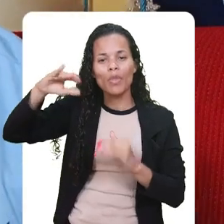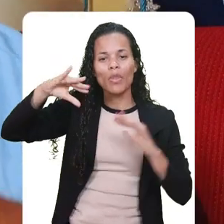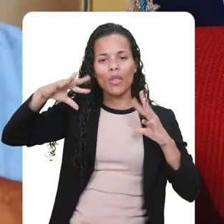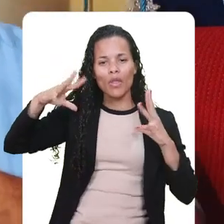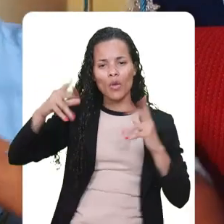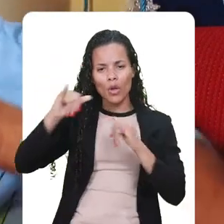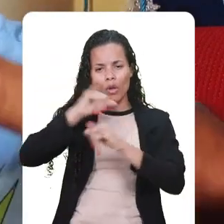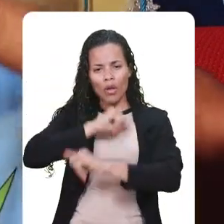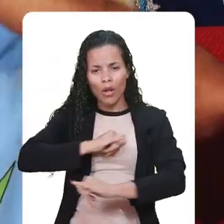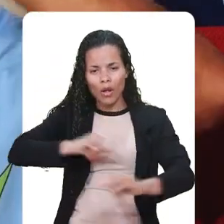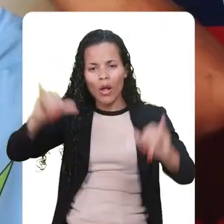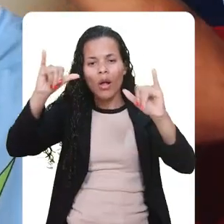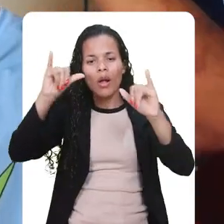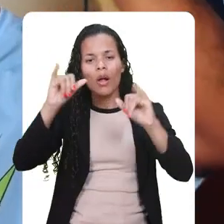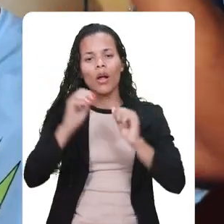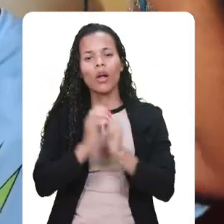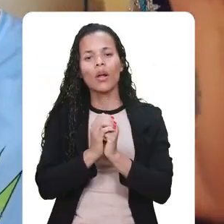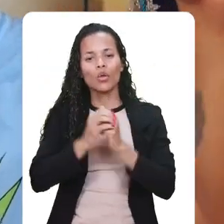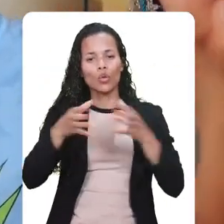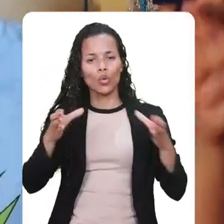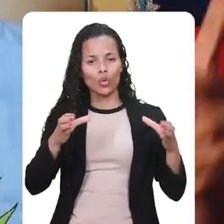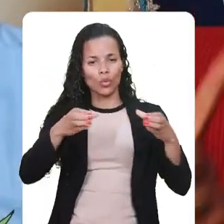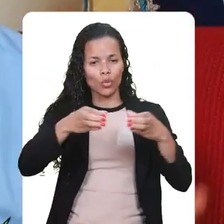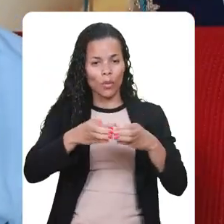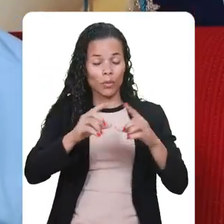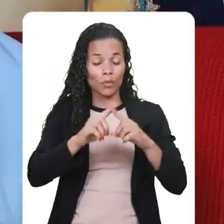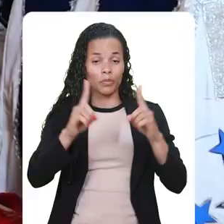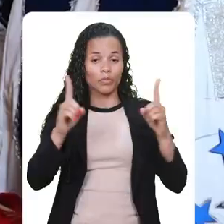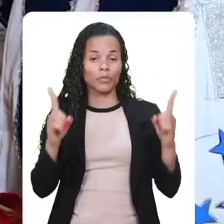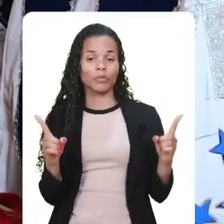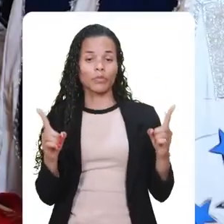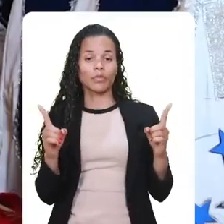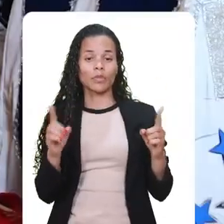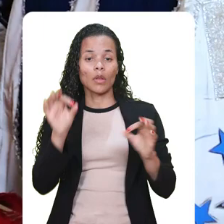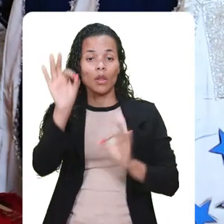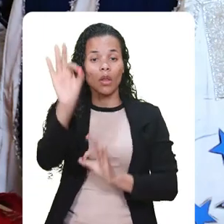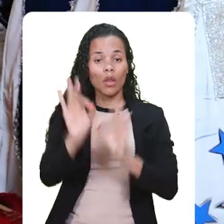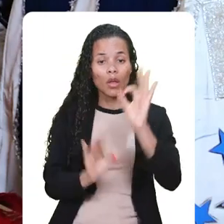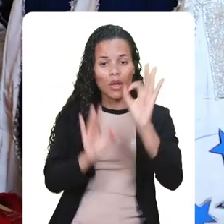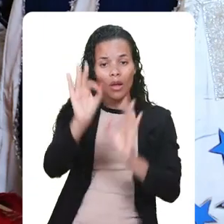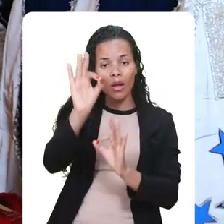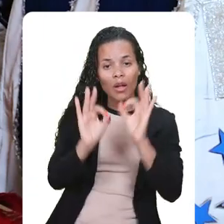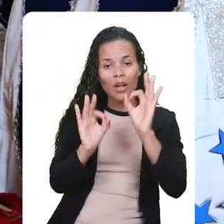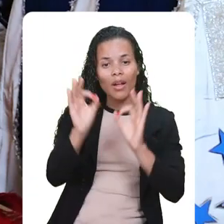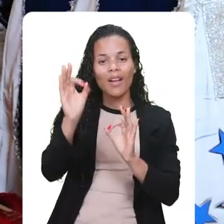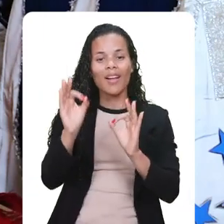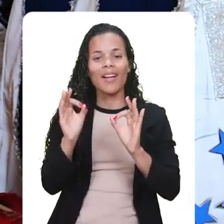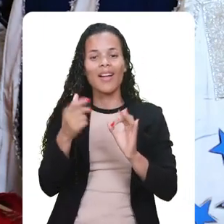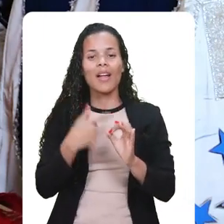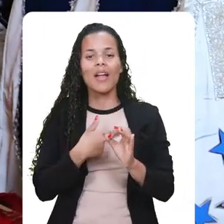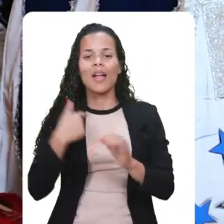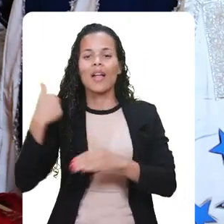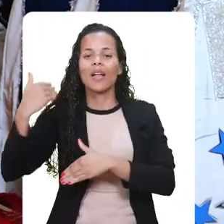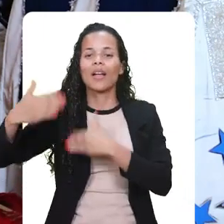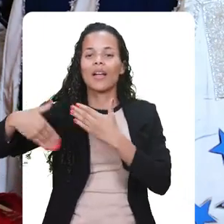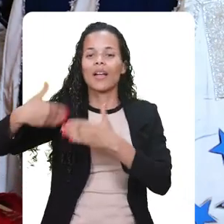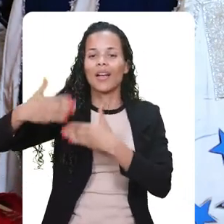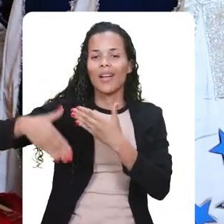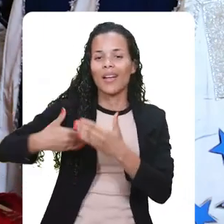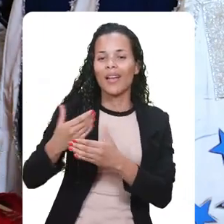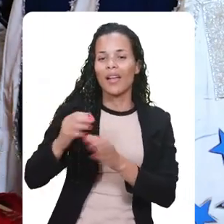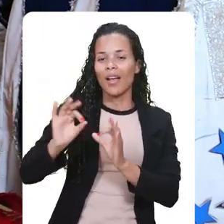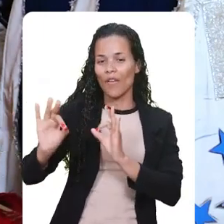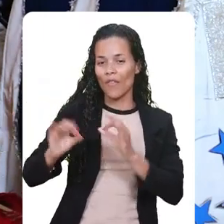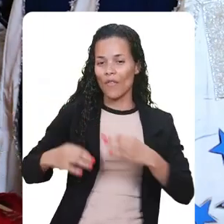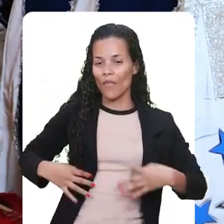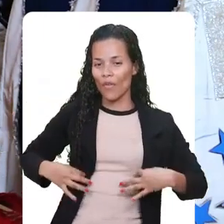leva todas as informações do grupo. Mas a confecção de um estandarte, ele se